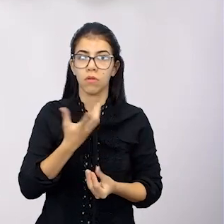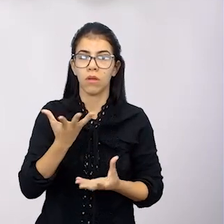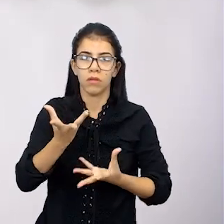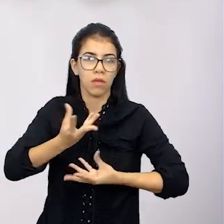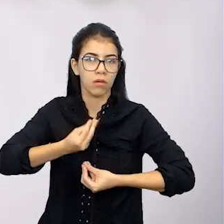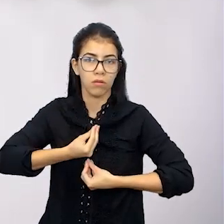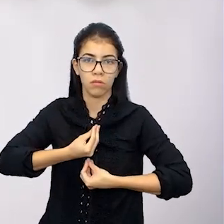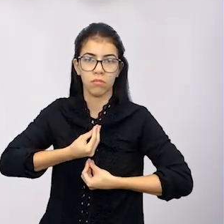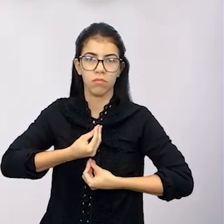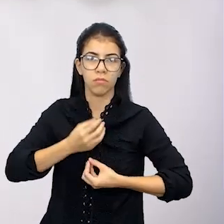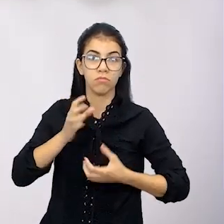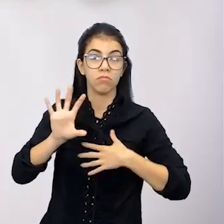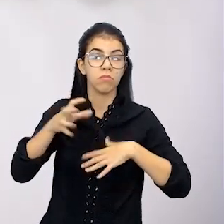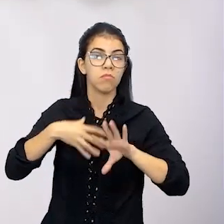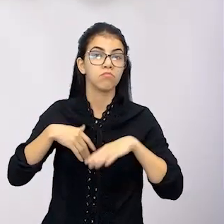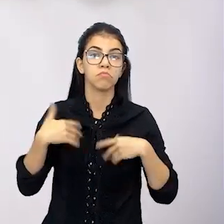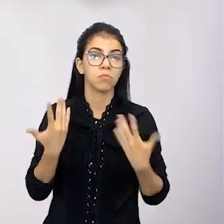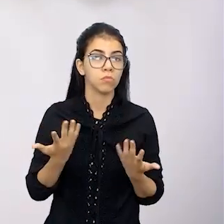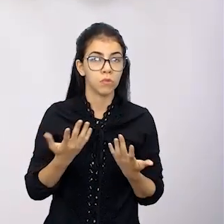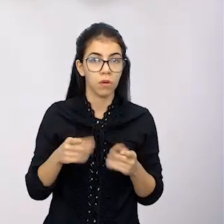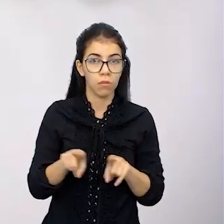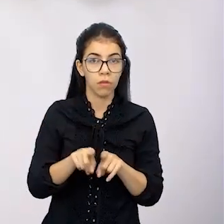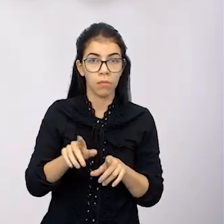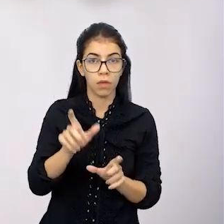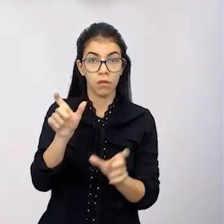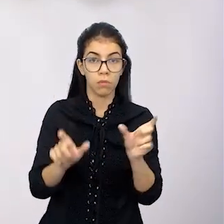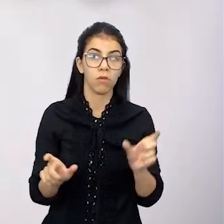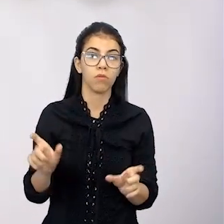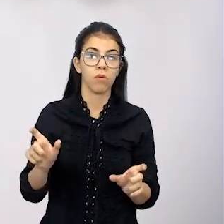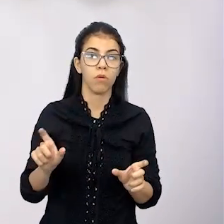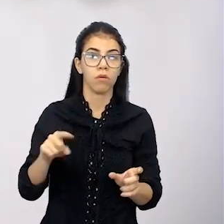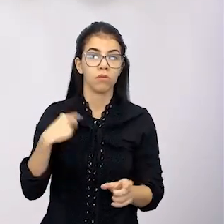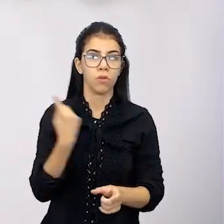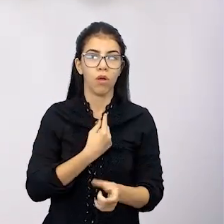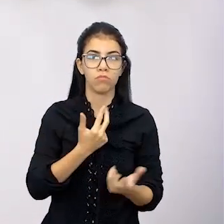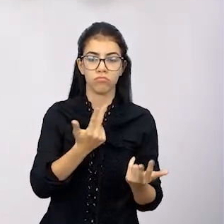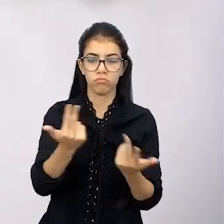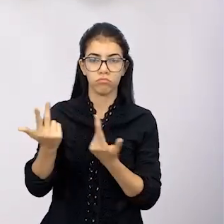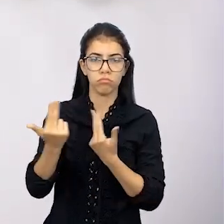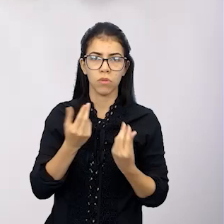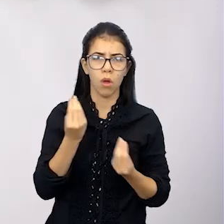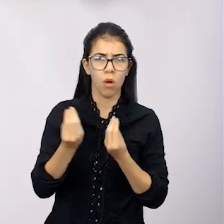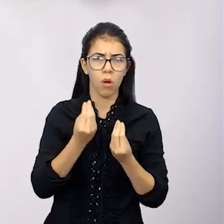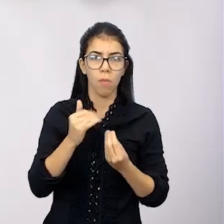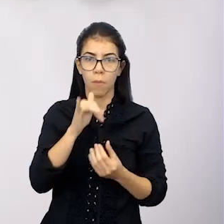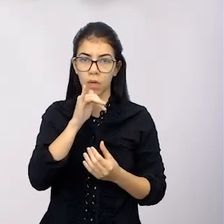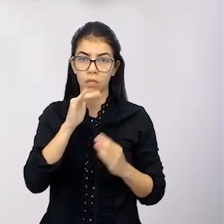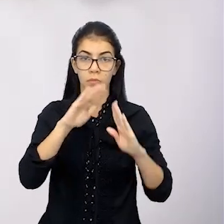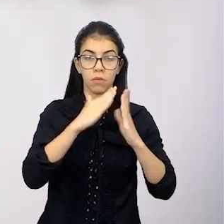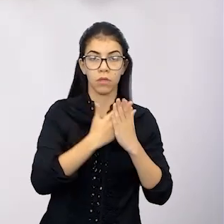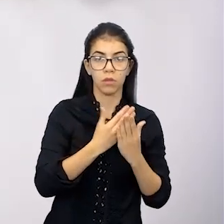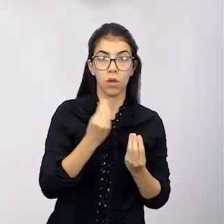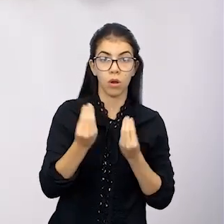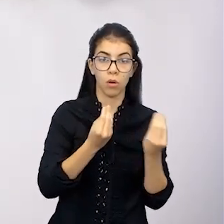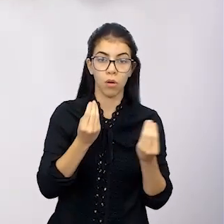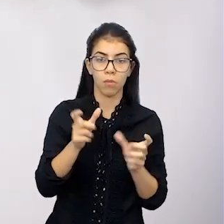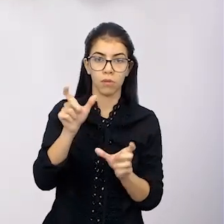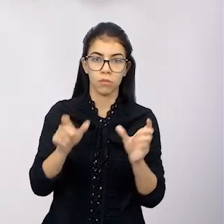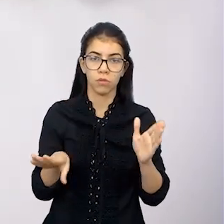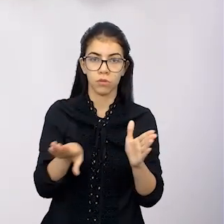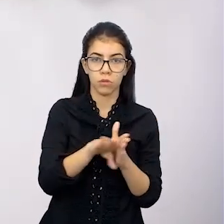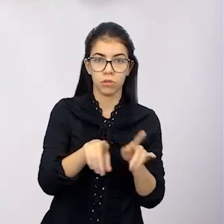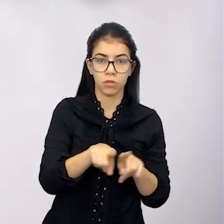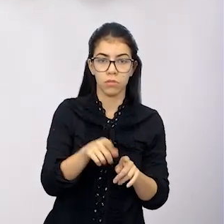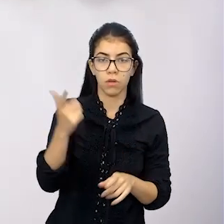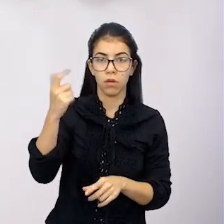acolhidos? Qual a empatia que nós temos, que as pessoas têm com a gente? Qual a empatia que nós temos com as pessoas que chegam na escola, né? Importante. E vamos trazer